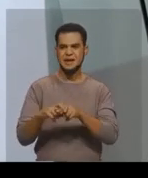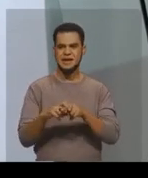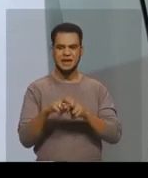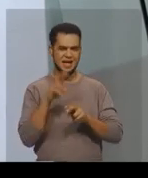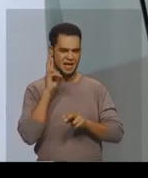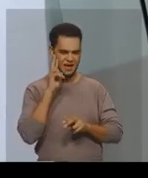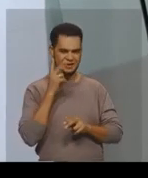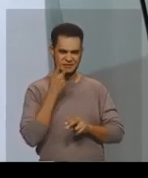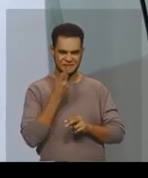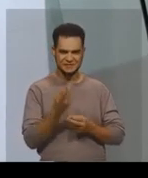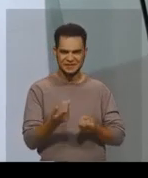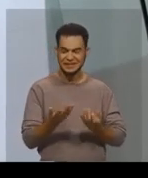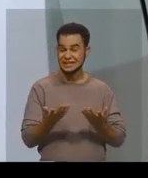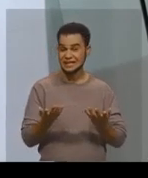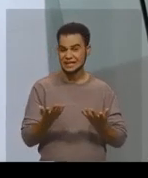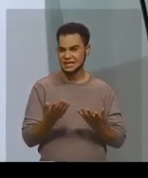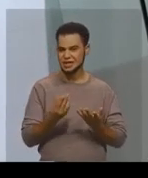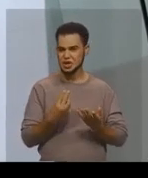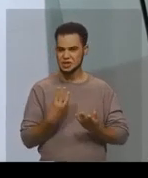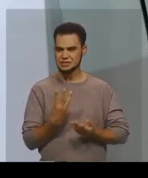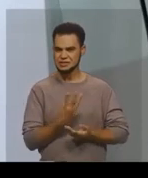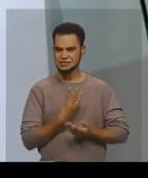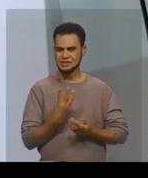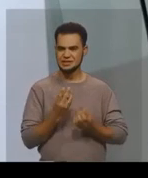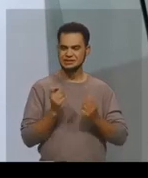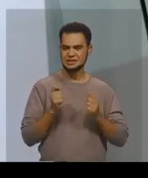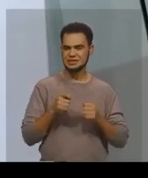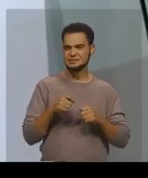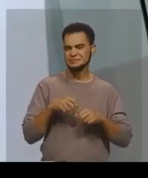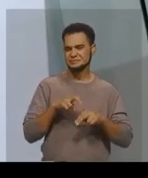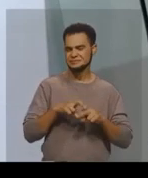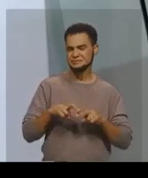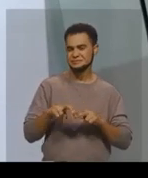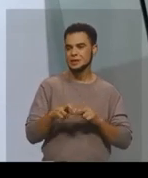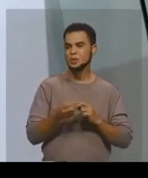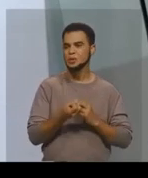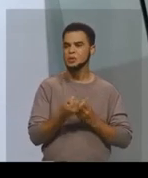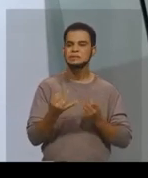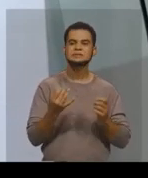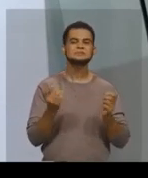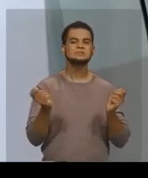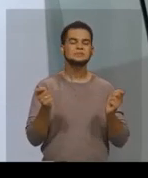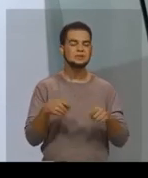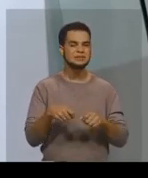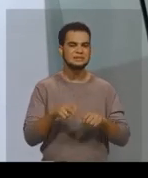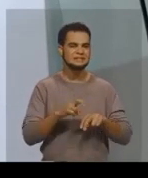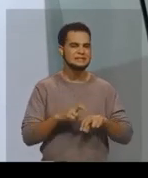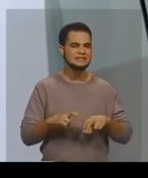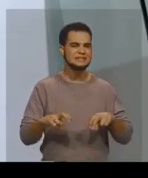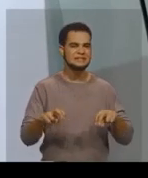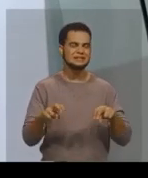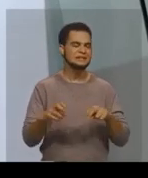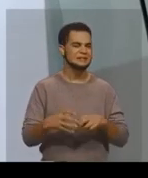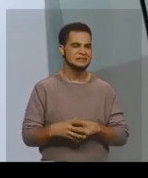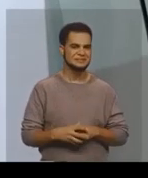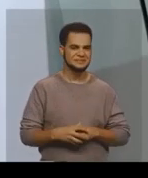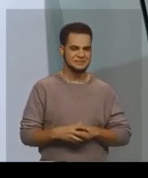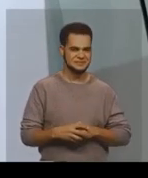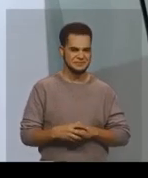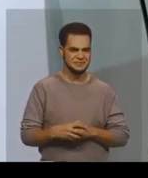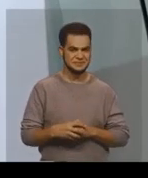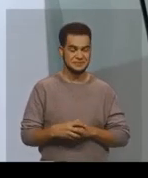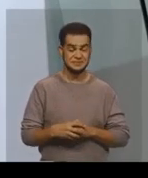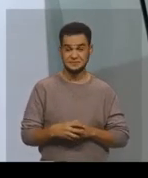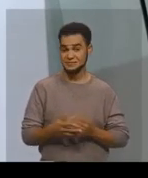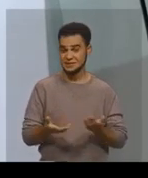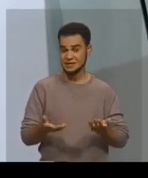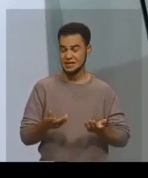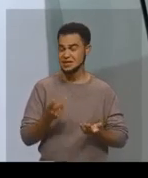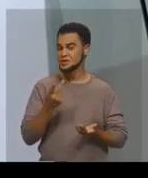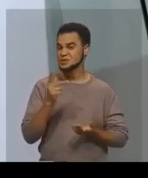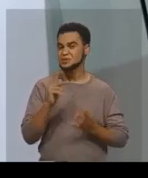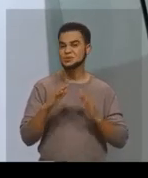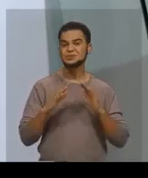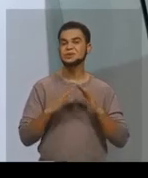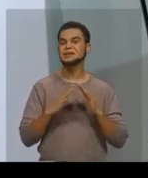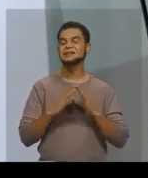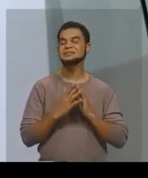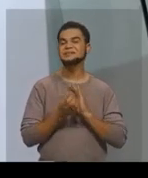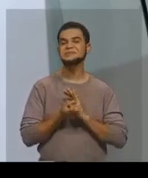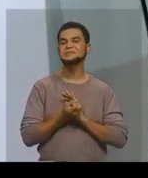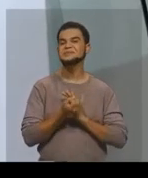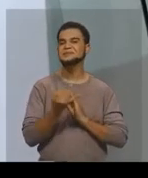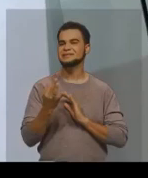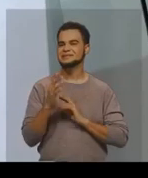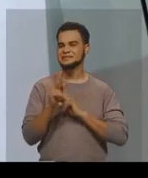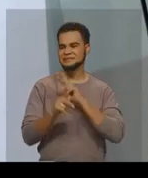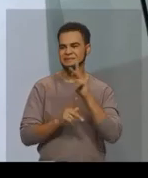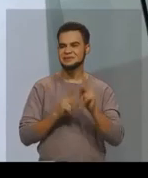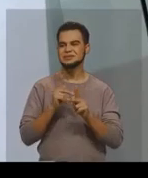cadeiras, somos 3 pessoas, então de quantas formas nós podemos sentar ali? Na sua casa, tem quantas pessoas,